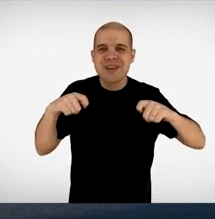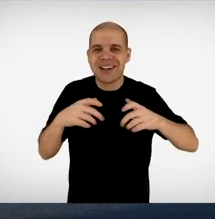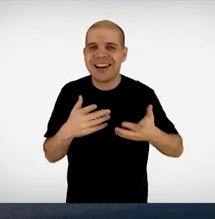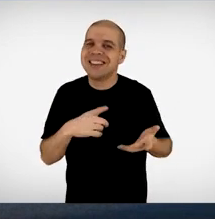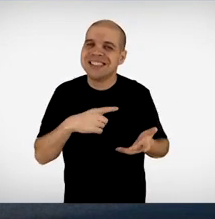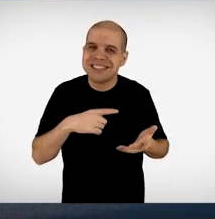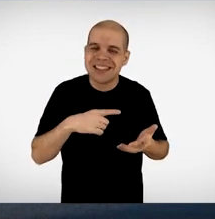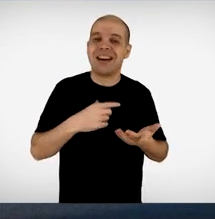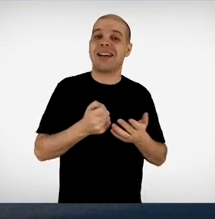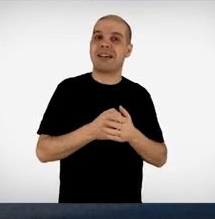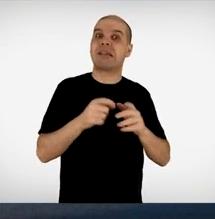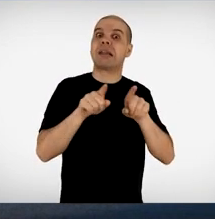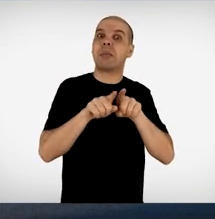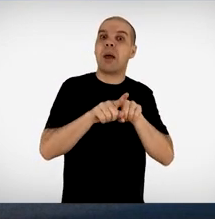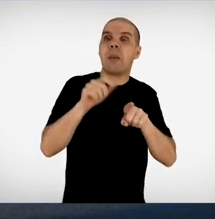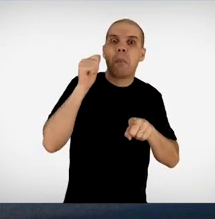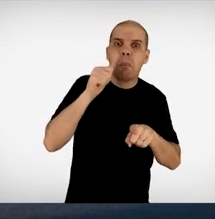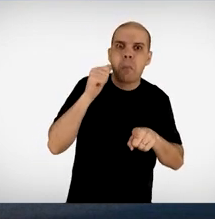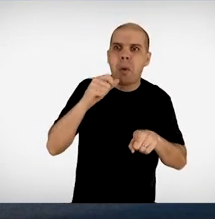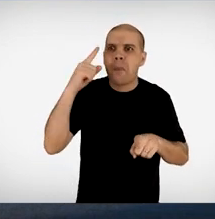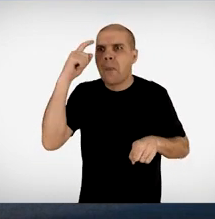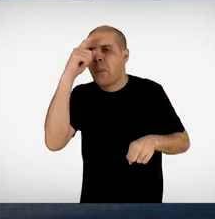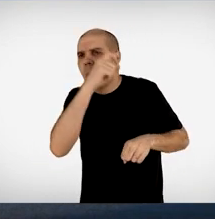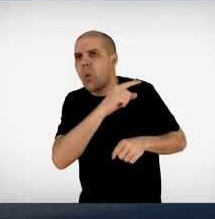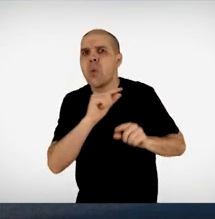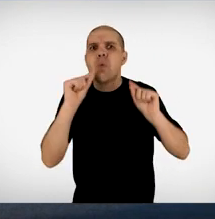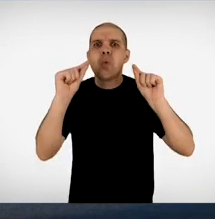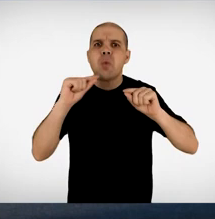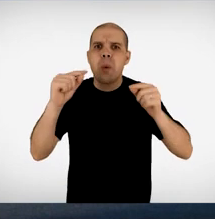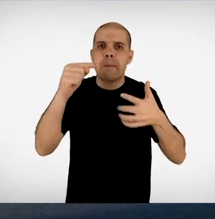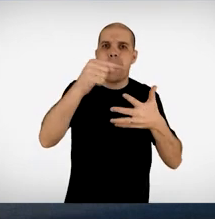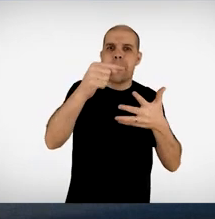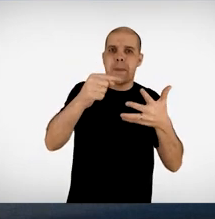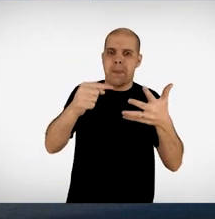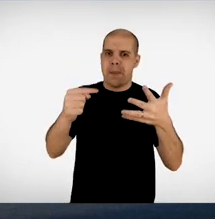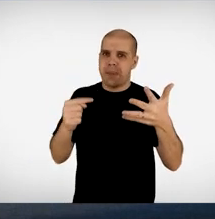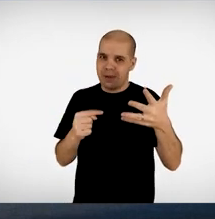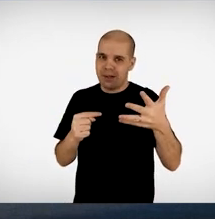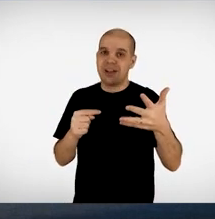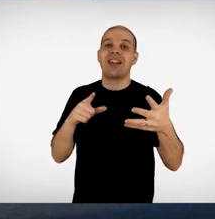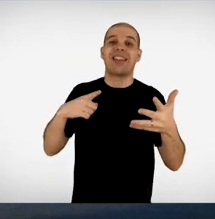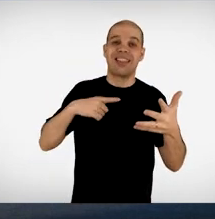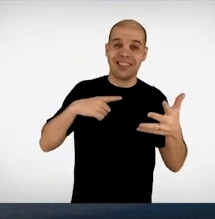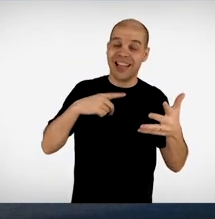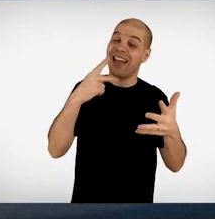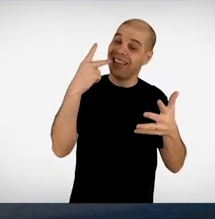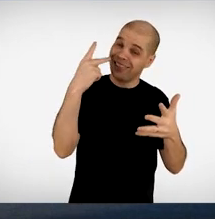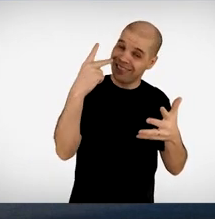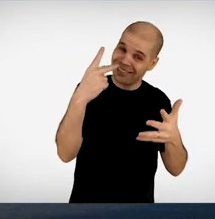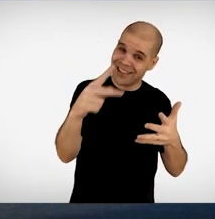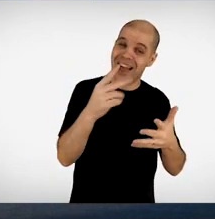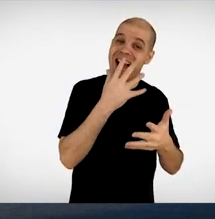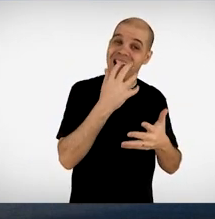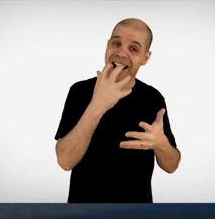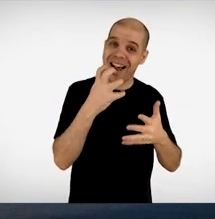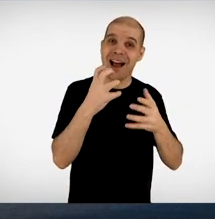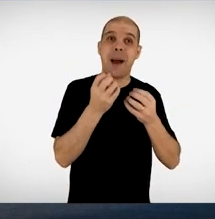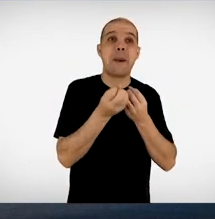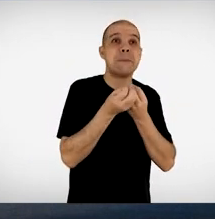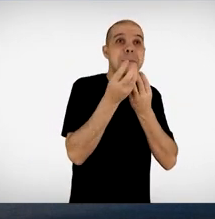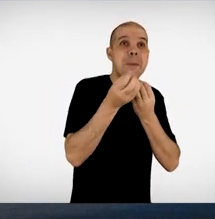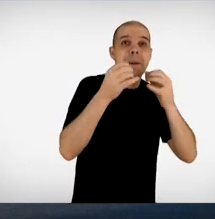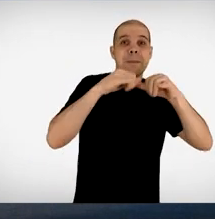sobre todas as delícias e perrengues de ser mulher, está entre os mais ouvidos do Spotify. É